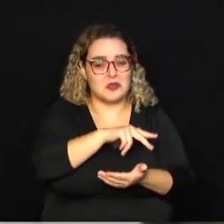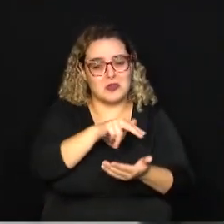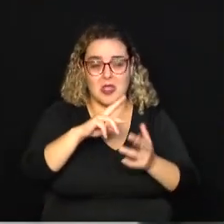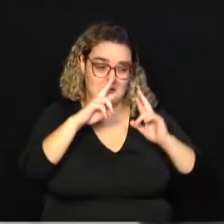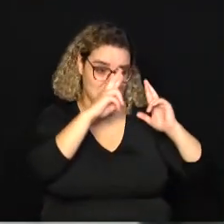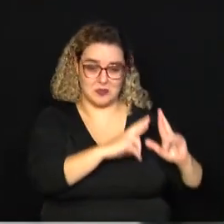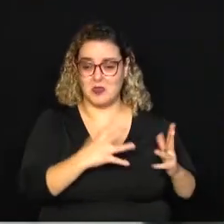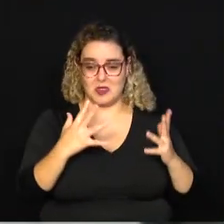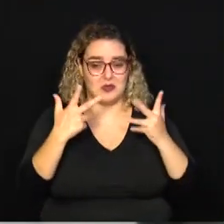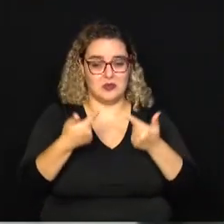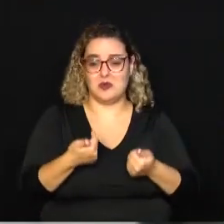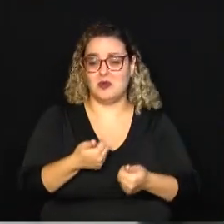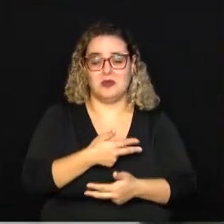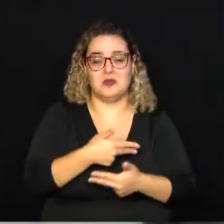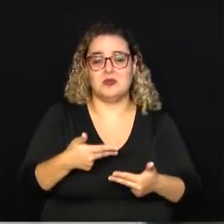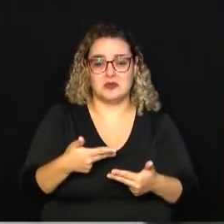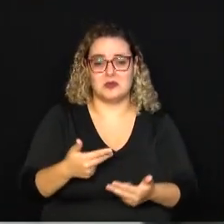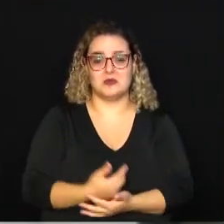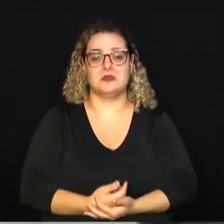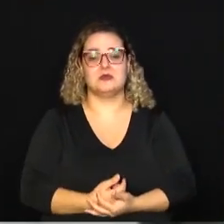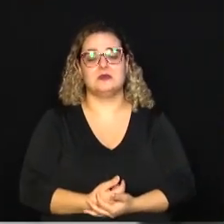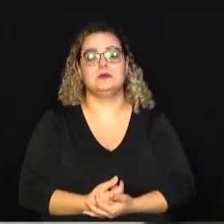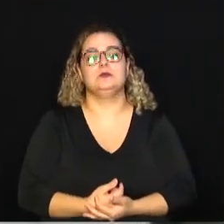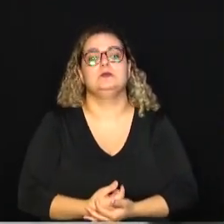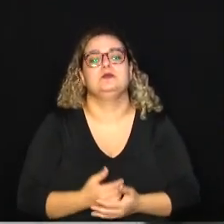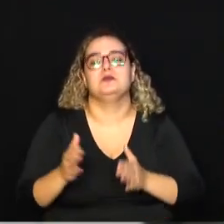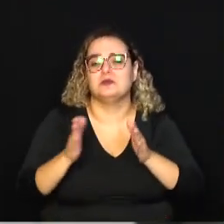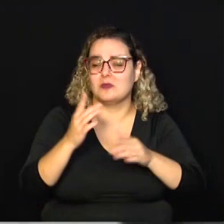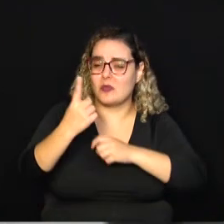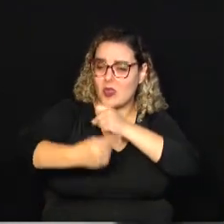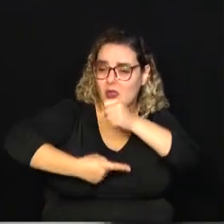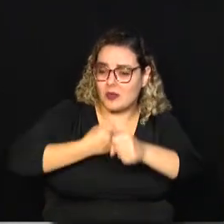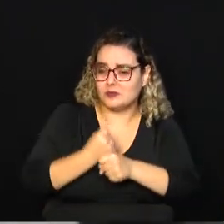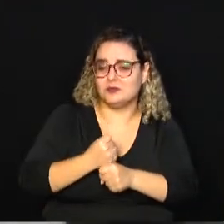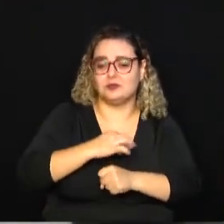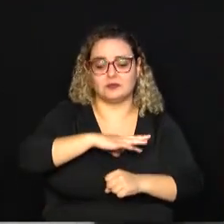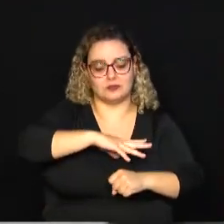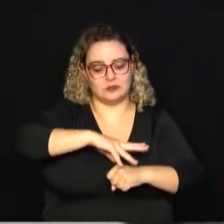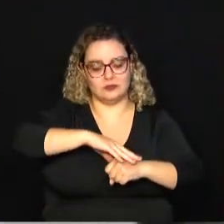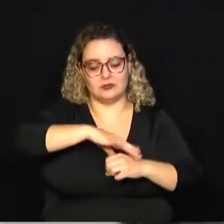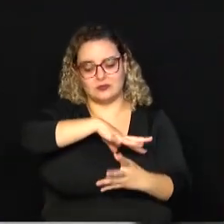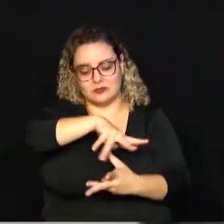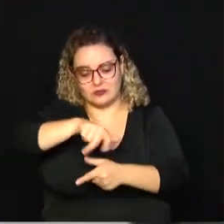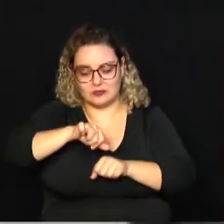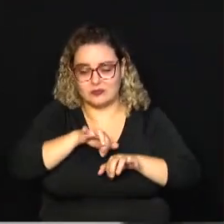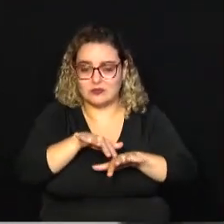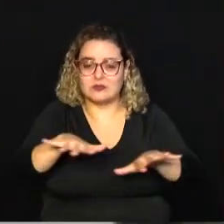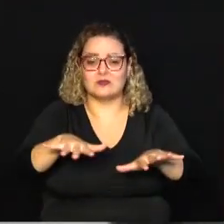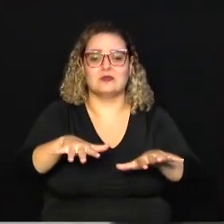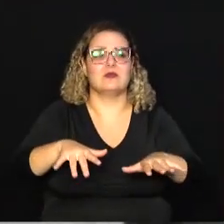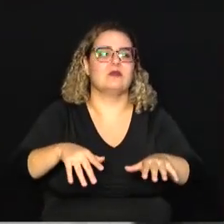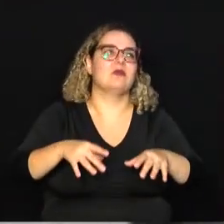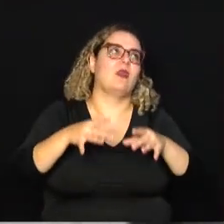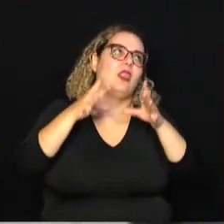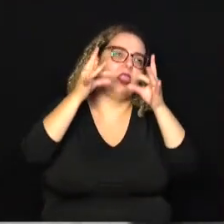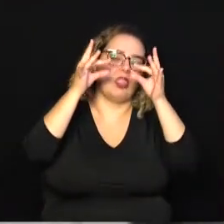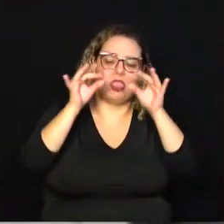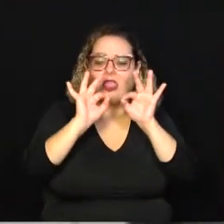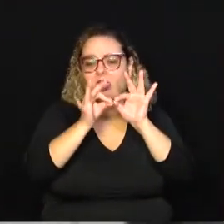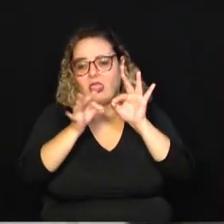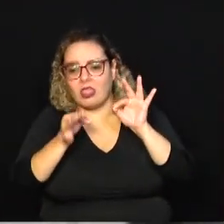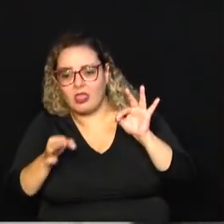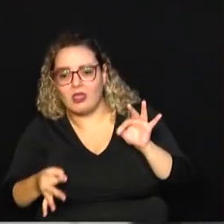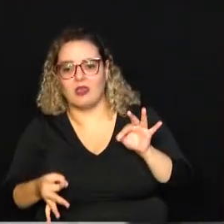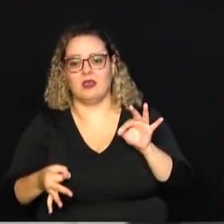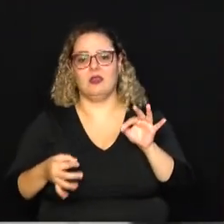gente permaneça, depois de um ano na pandemia, capturados pelas mesmas artimanhas discursivas e pelos mesmos jogos